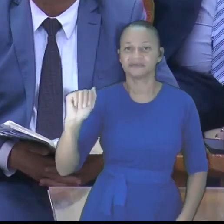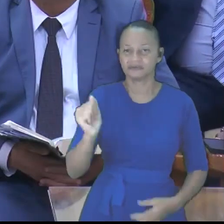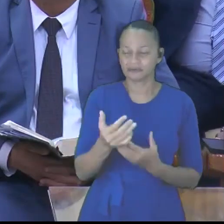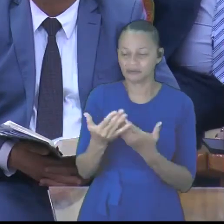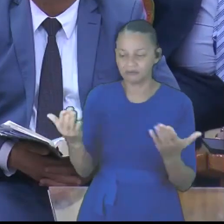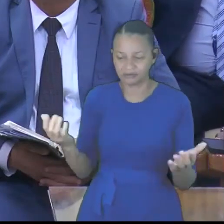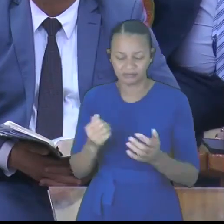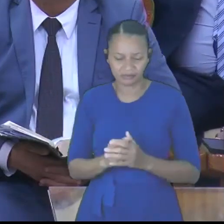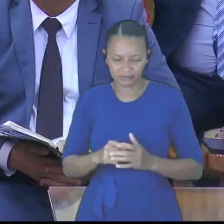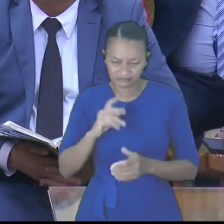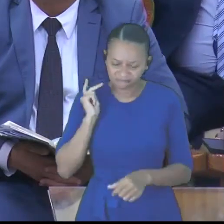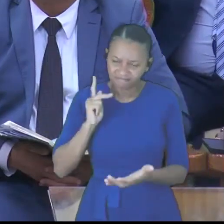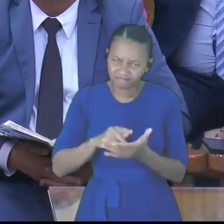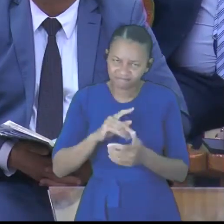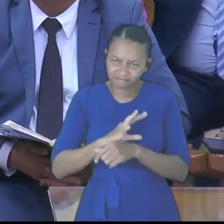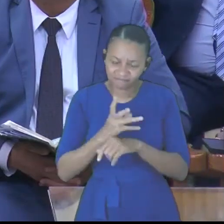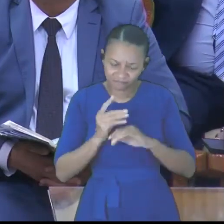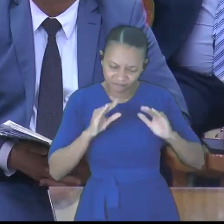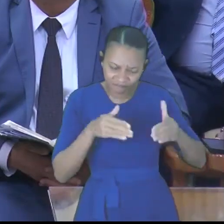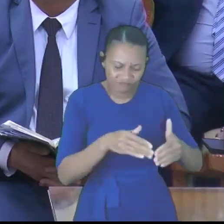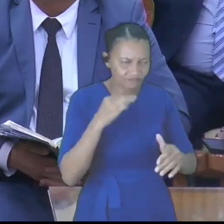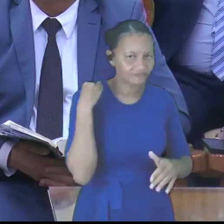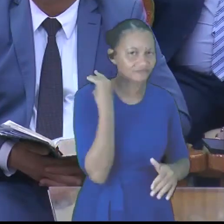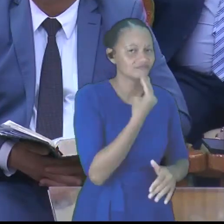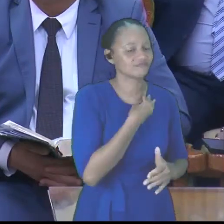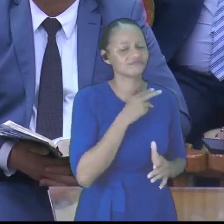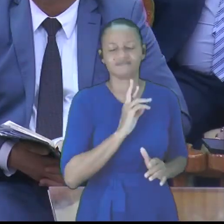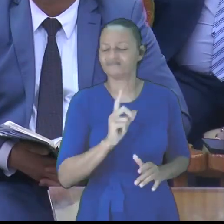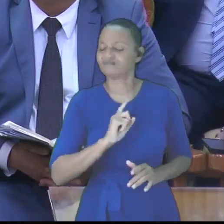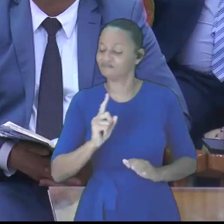não é mariocêntrica. A verdadeira igreja é